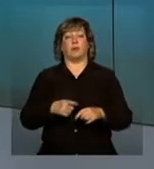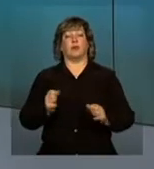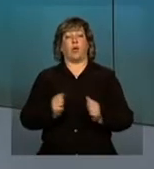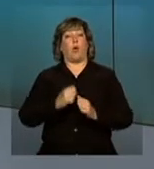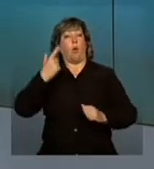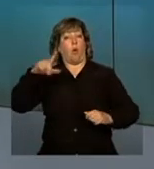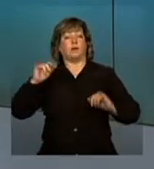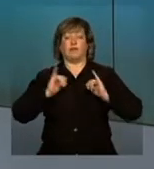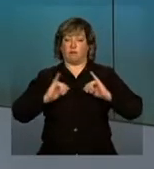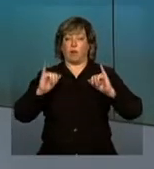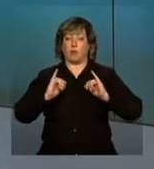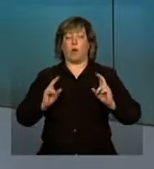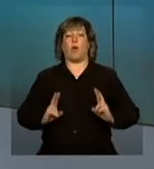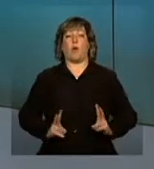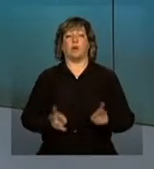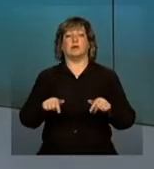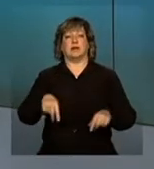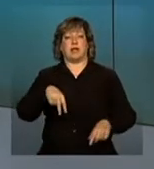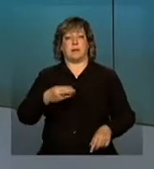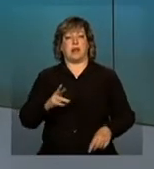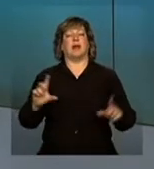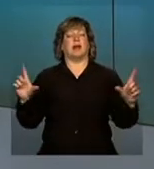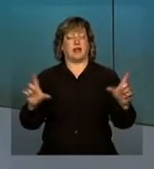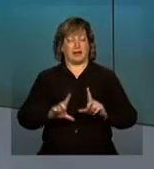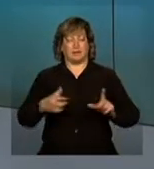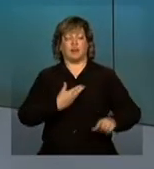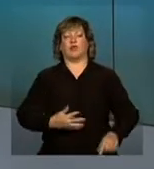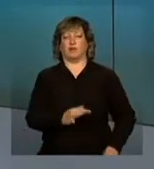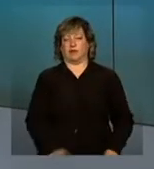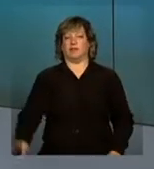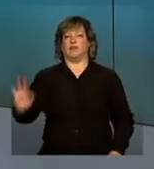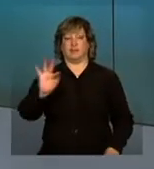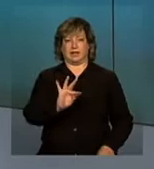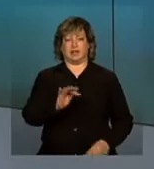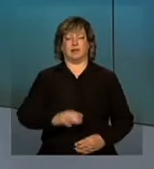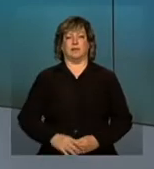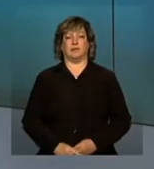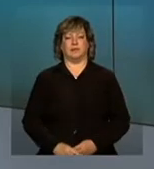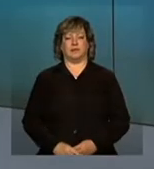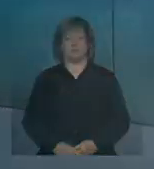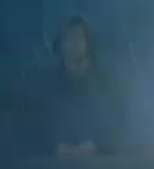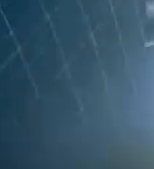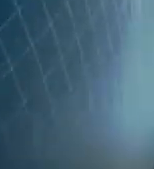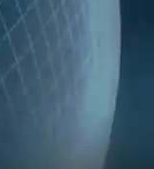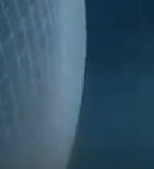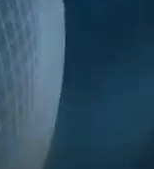momento com outras informações. Continue com a gente aqui na NBR, a TV do Governo Federal.